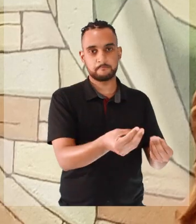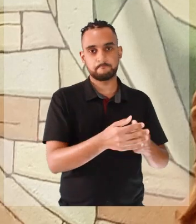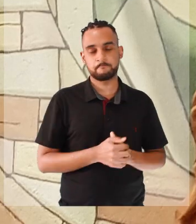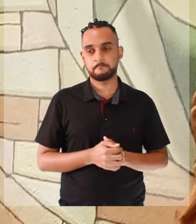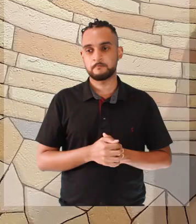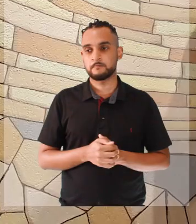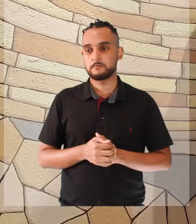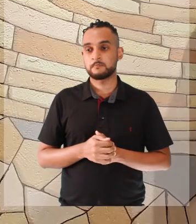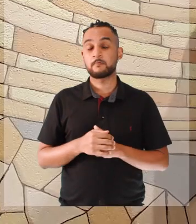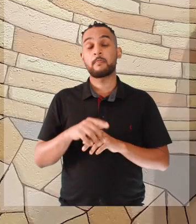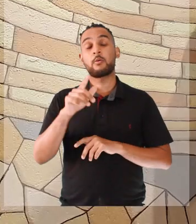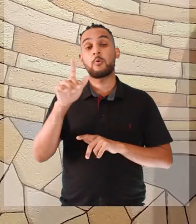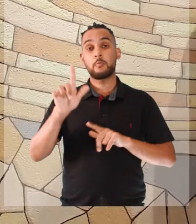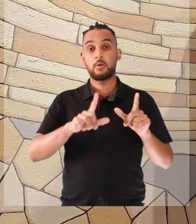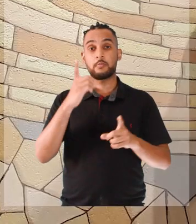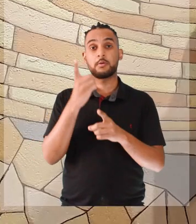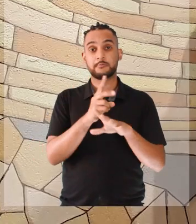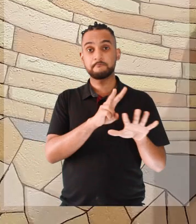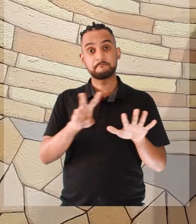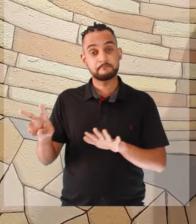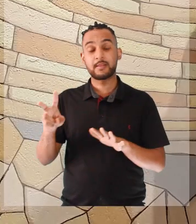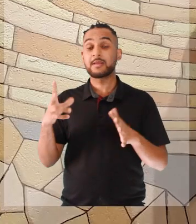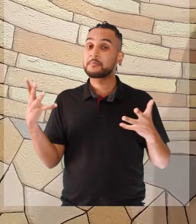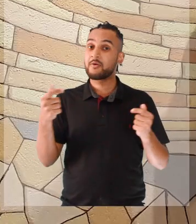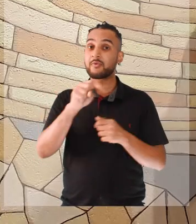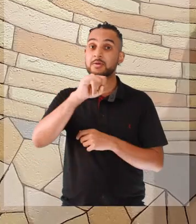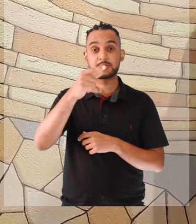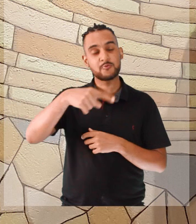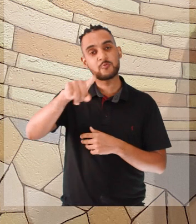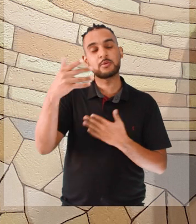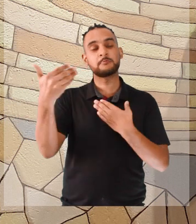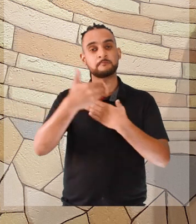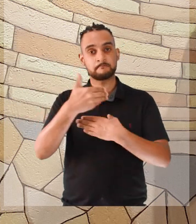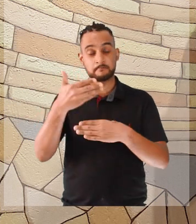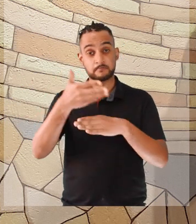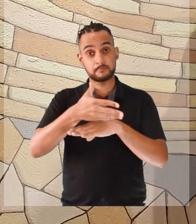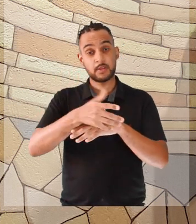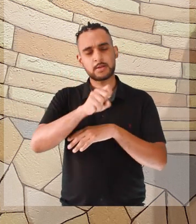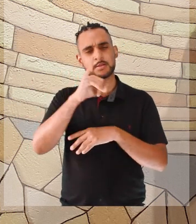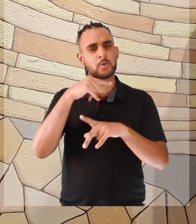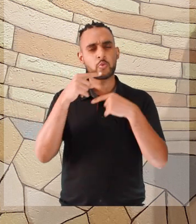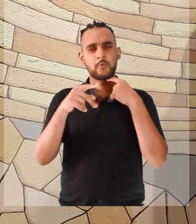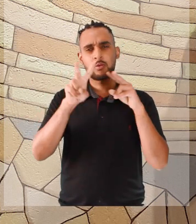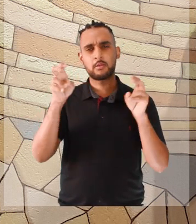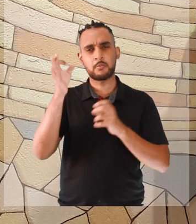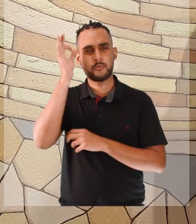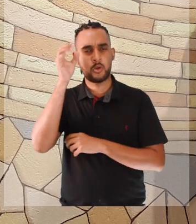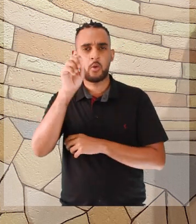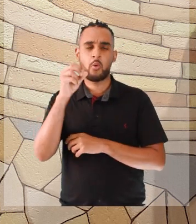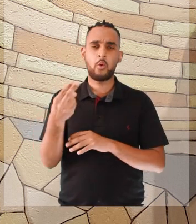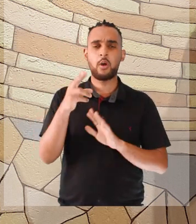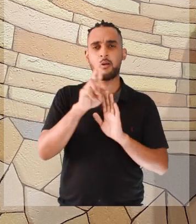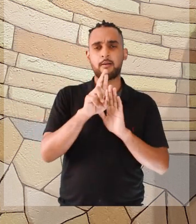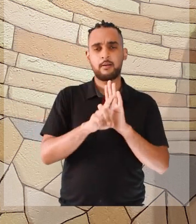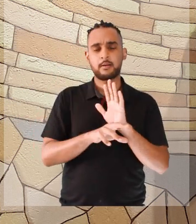fortalecidos. O programa Encontro Semanal se enriquece com a sua participação. Se você tem alguma dúvida a respeito da fé ou